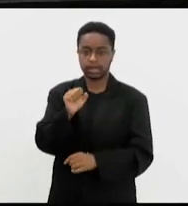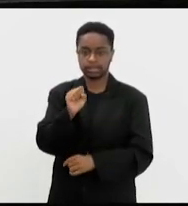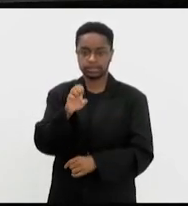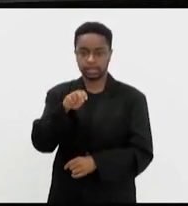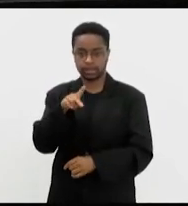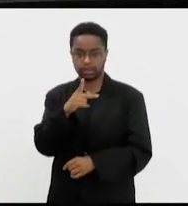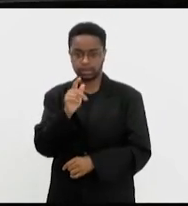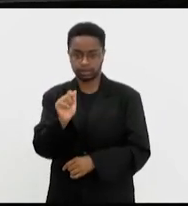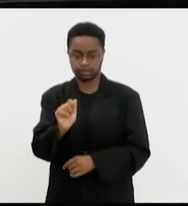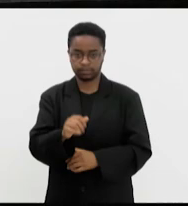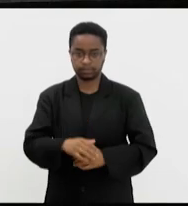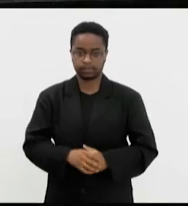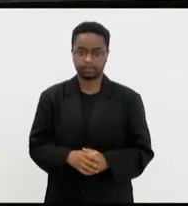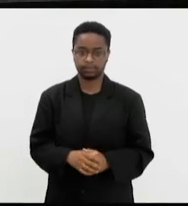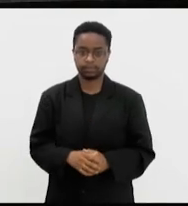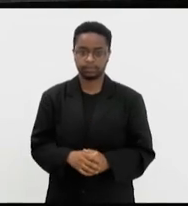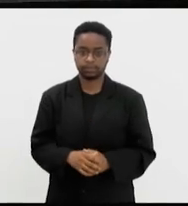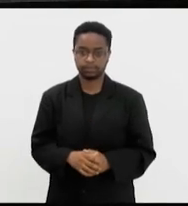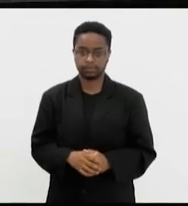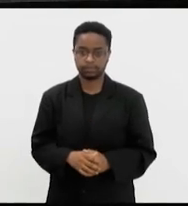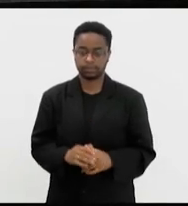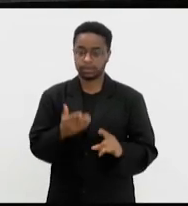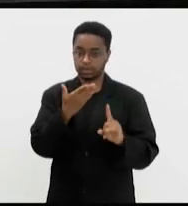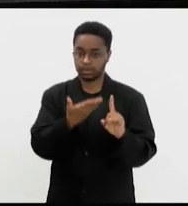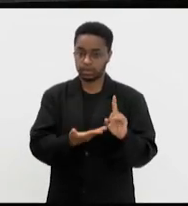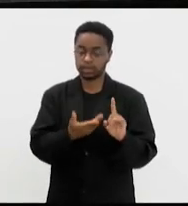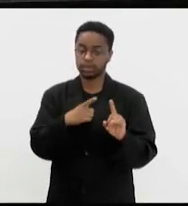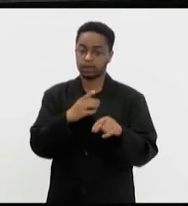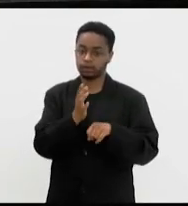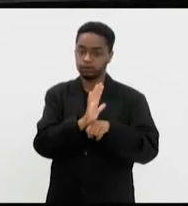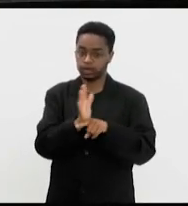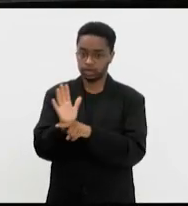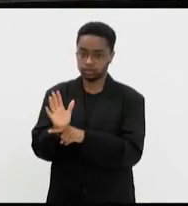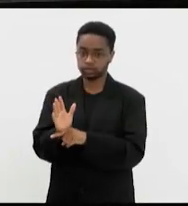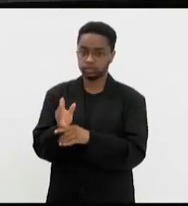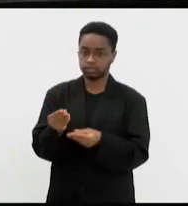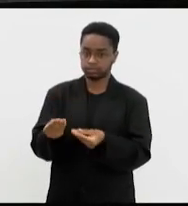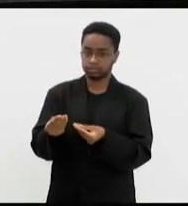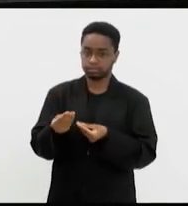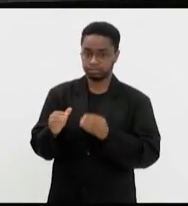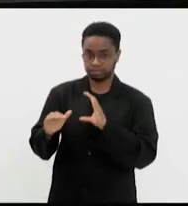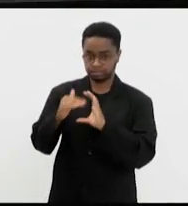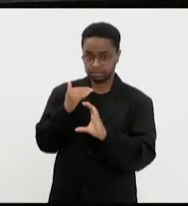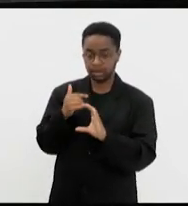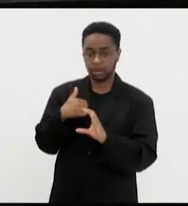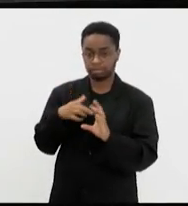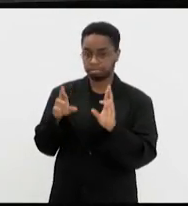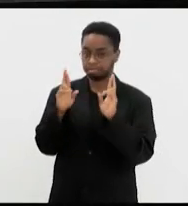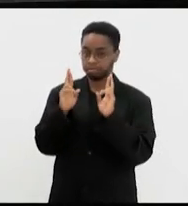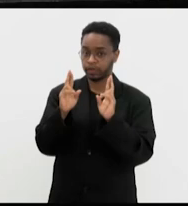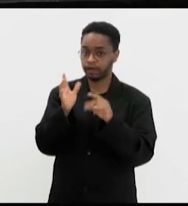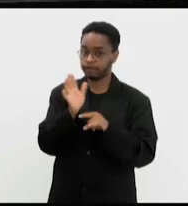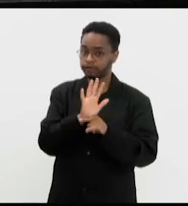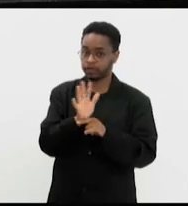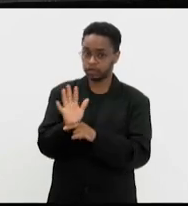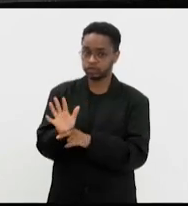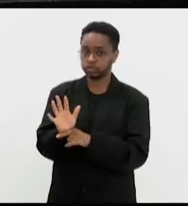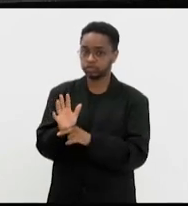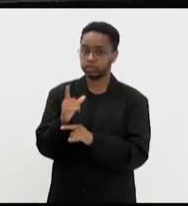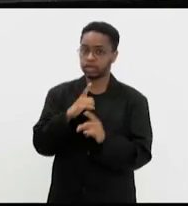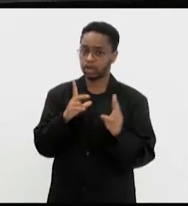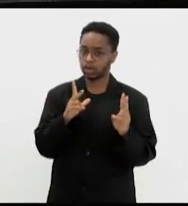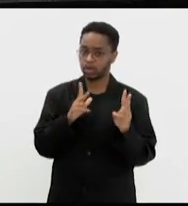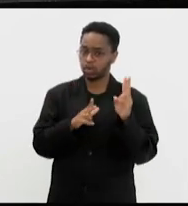Azenha o dout Azenha no vídeo que eu recebi e eu espero sinceramente que esse vídeo esteja